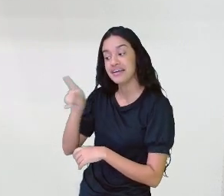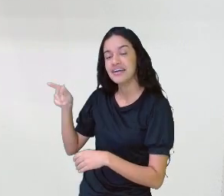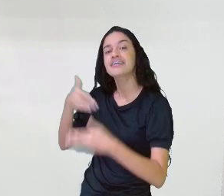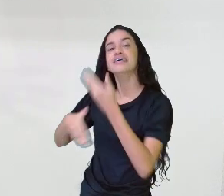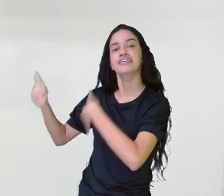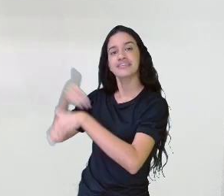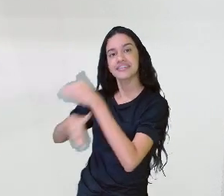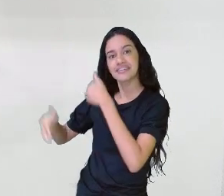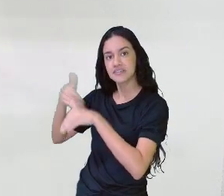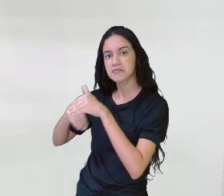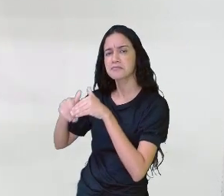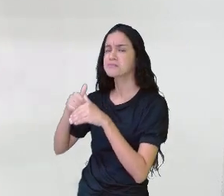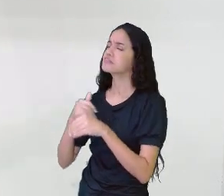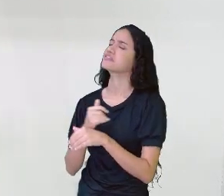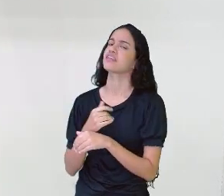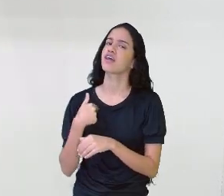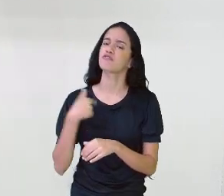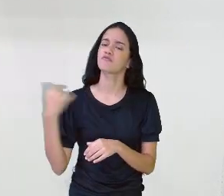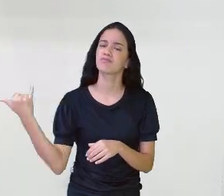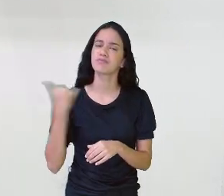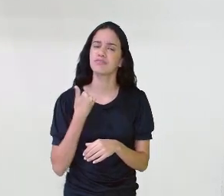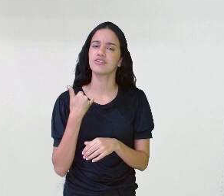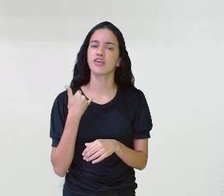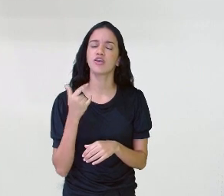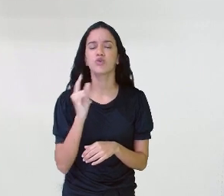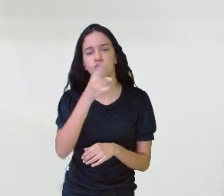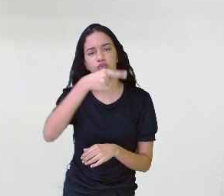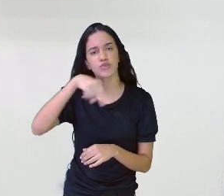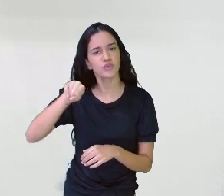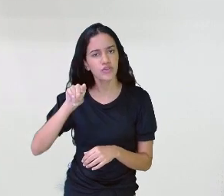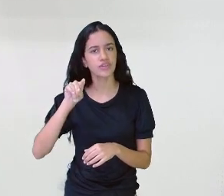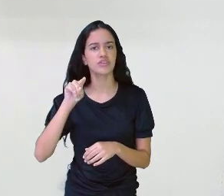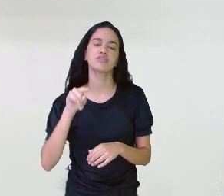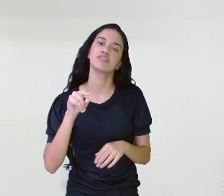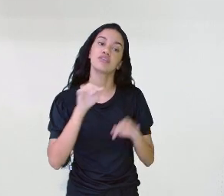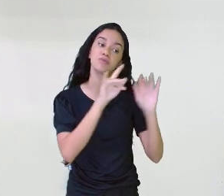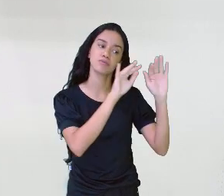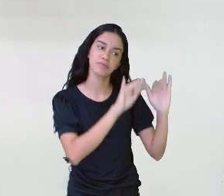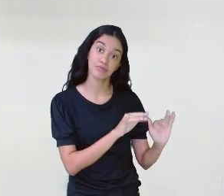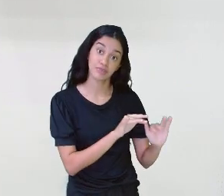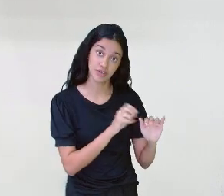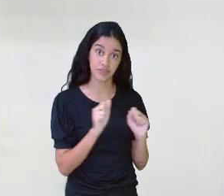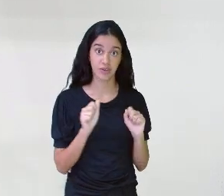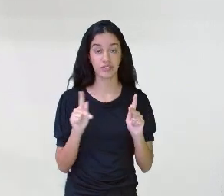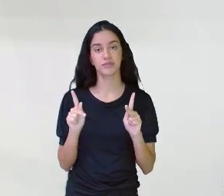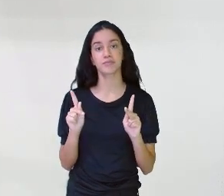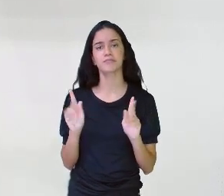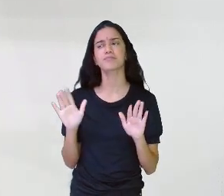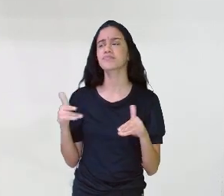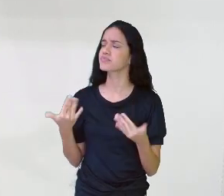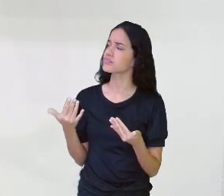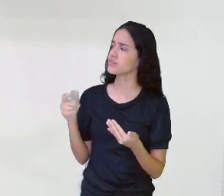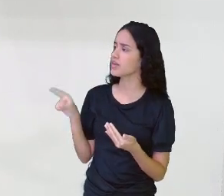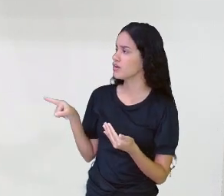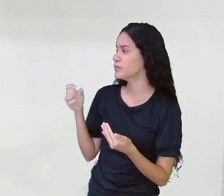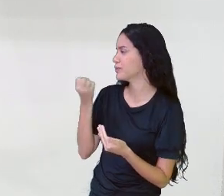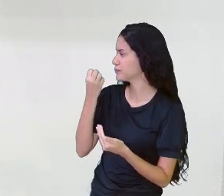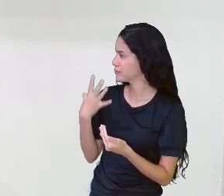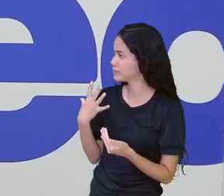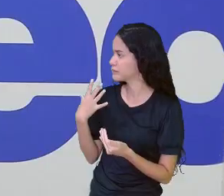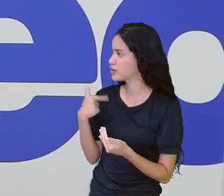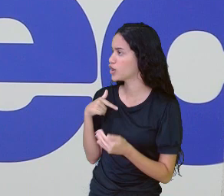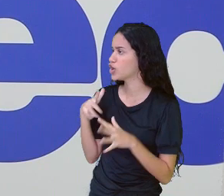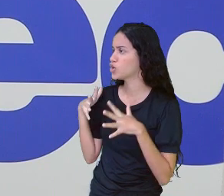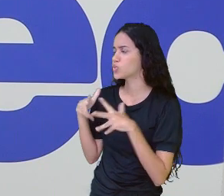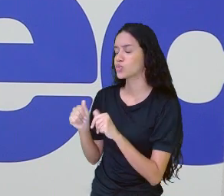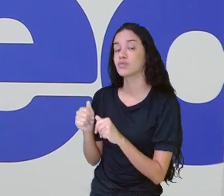para dizer para mim o que vocês estão escrevendo, beleza? E aí, professora, tudo certo por aí? Tudo